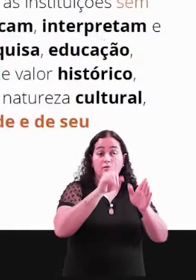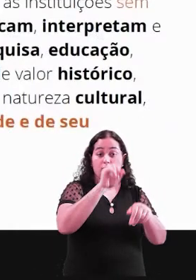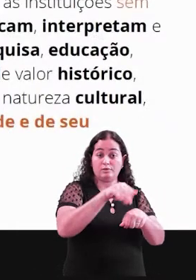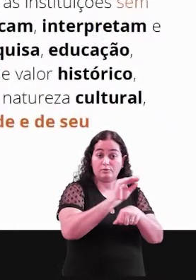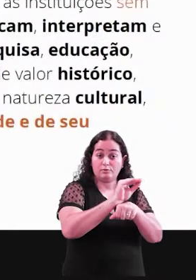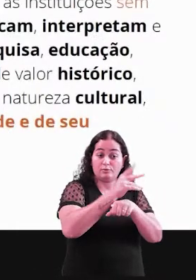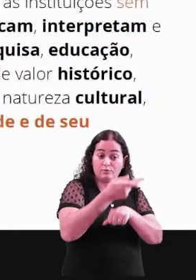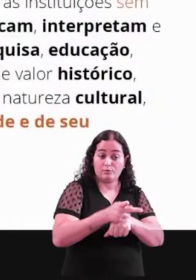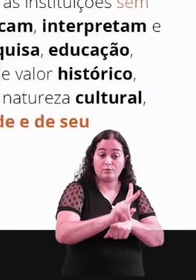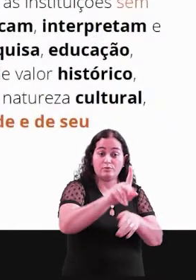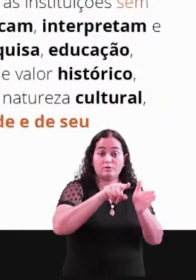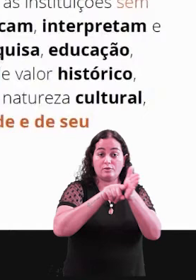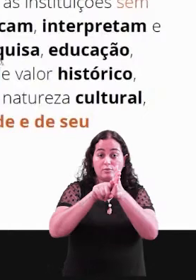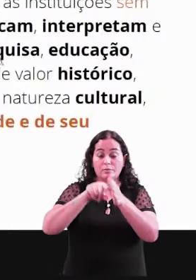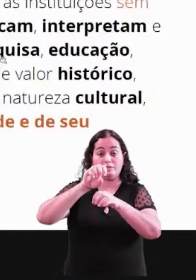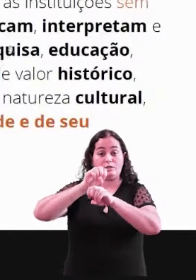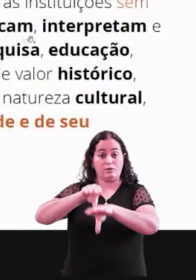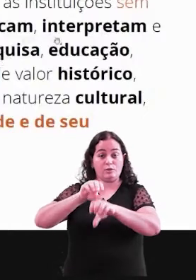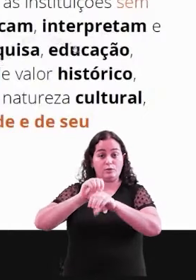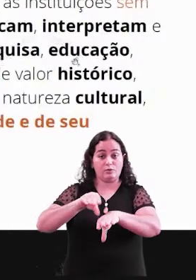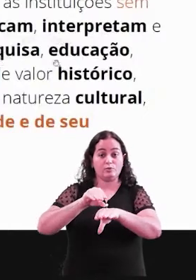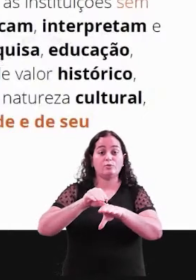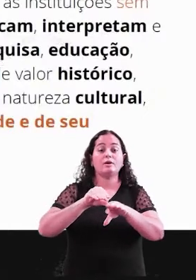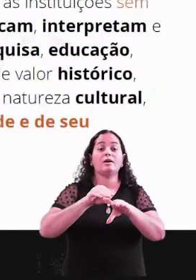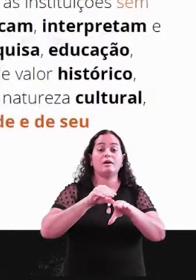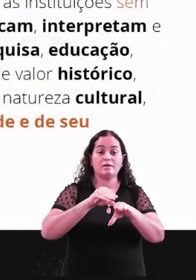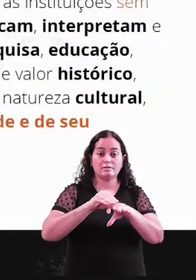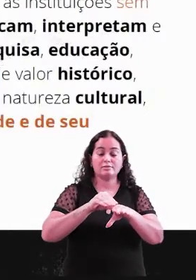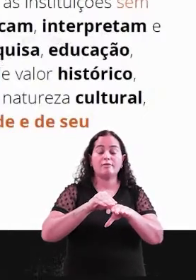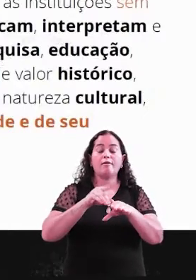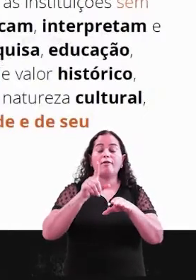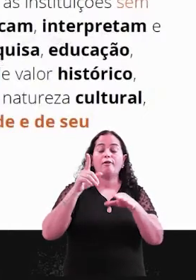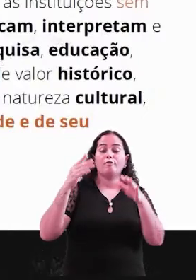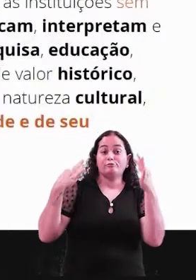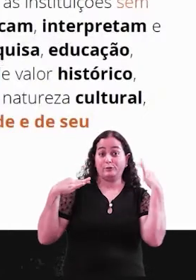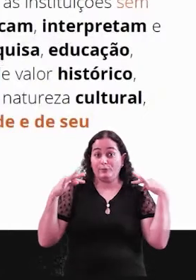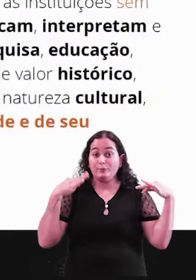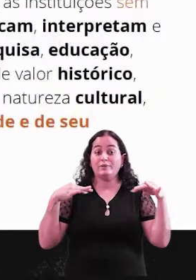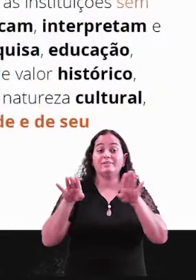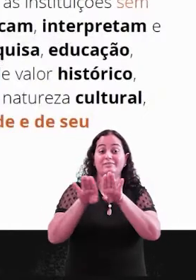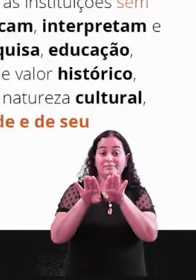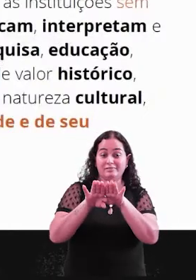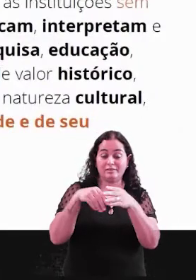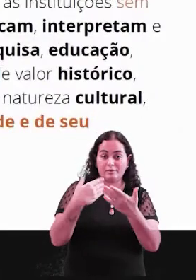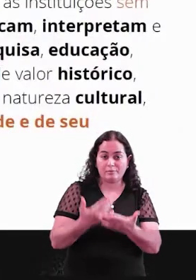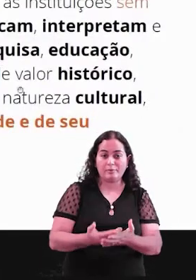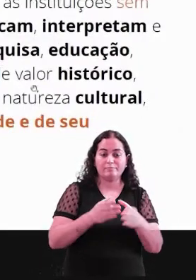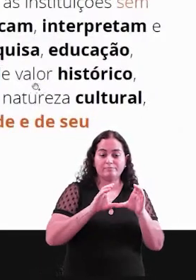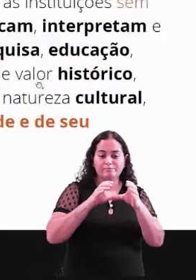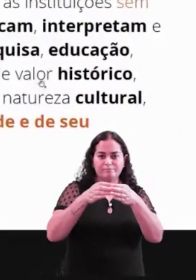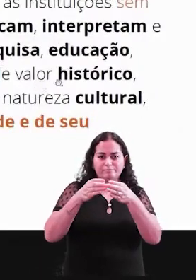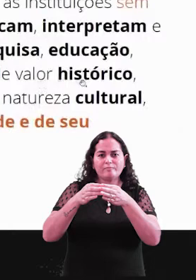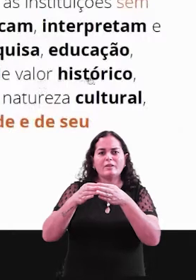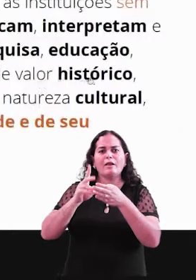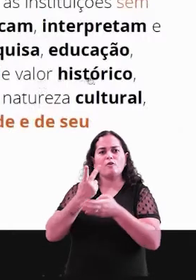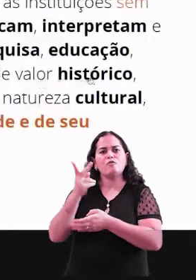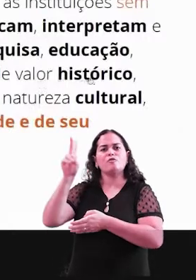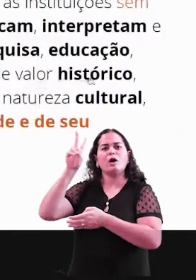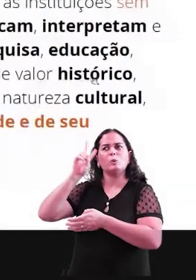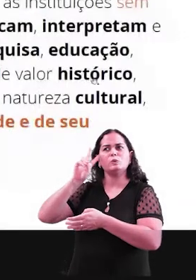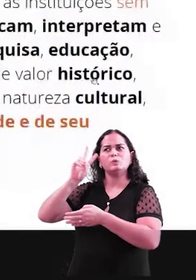preservação, estudo, pesquisa, educação, contemplação e turismo, conjuntos e coleções de valor